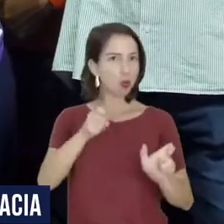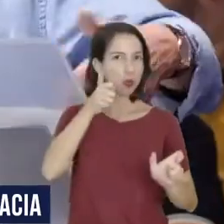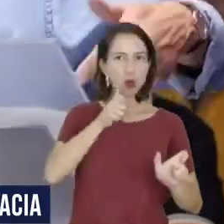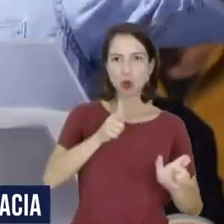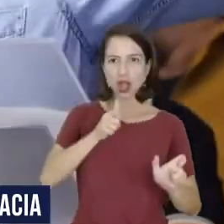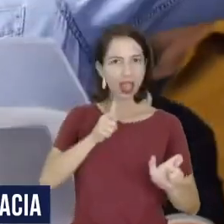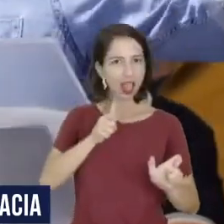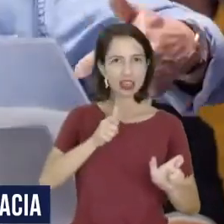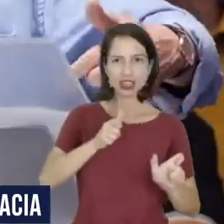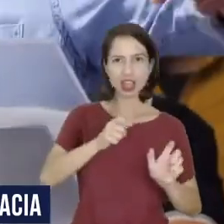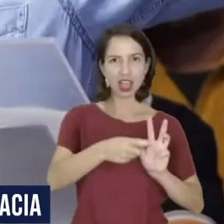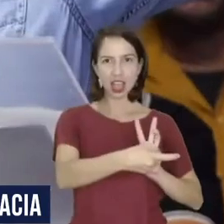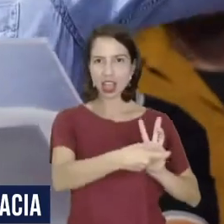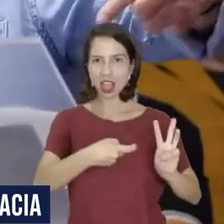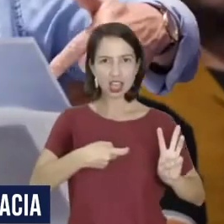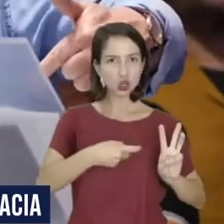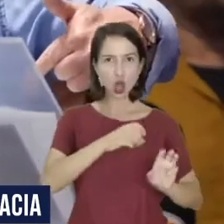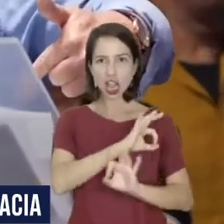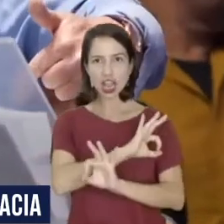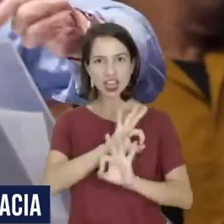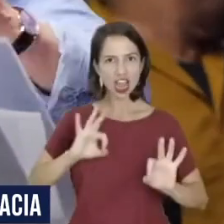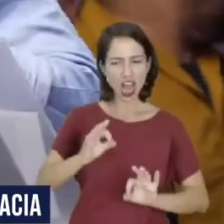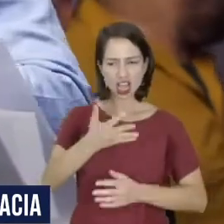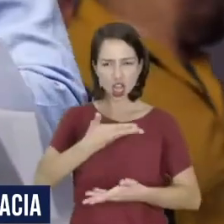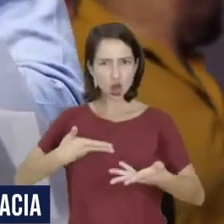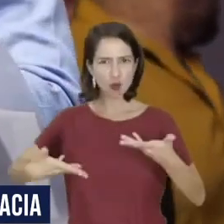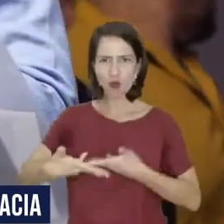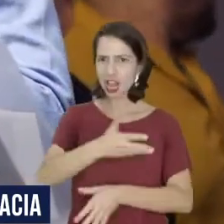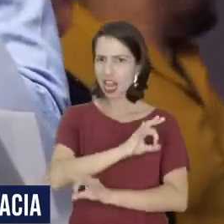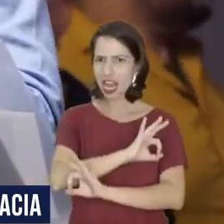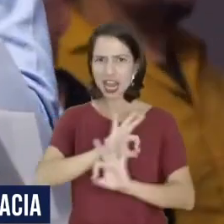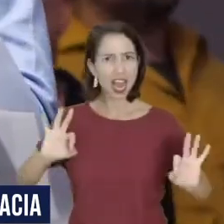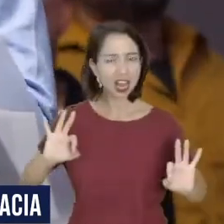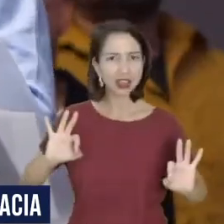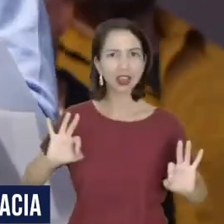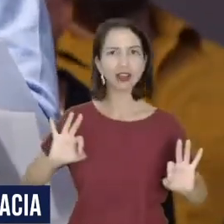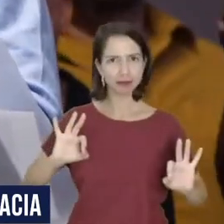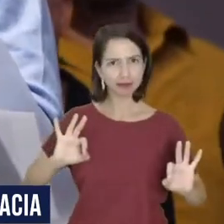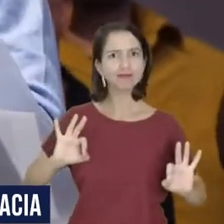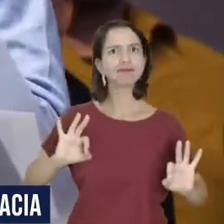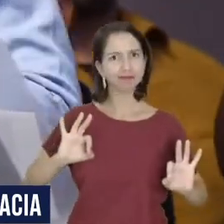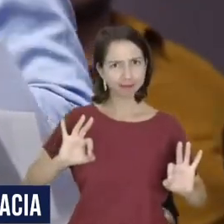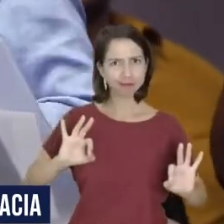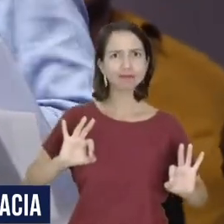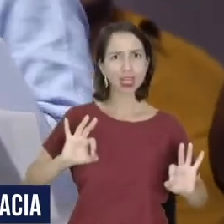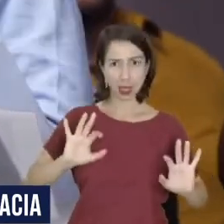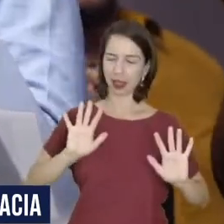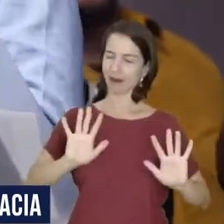esse país vai voltar a ter um governo que conversa com todo